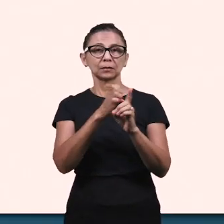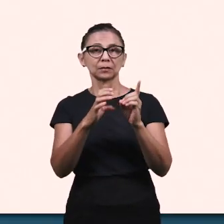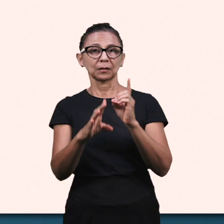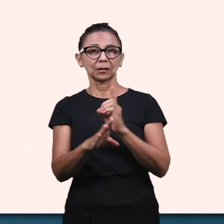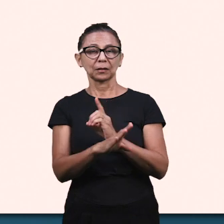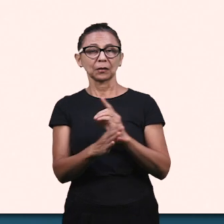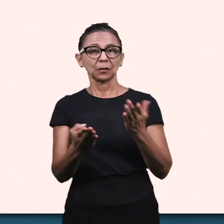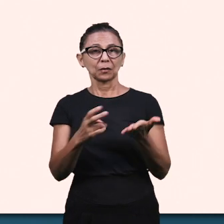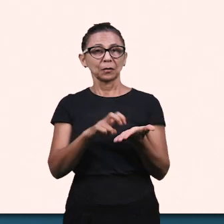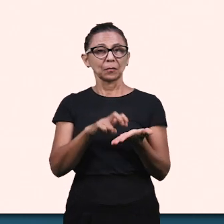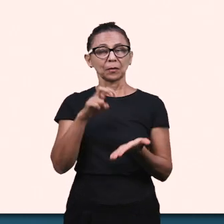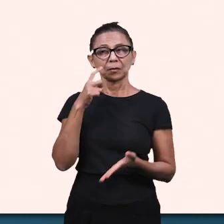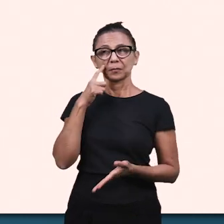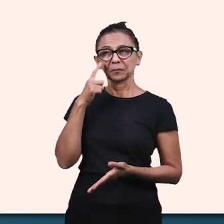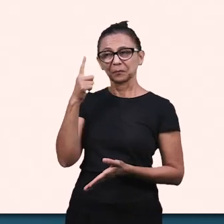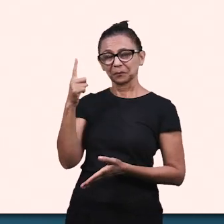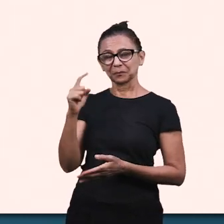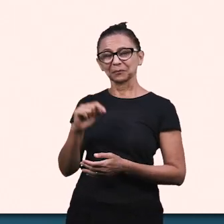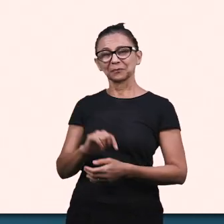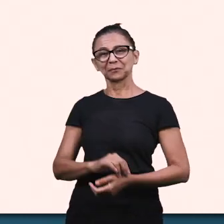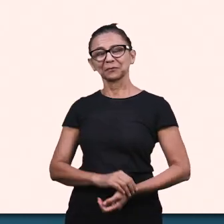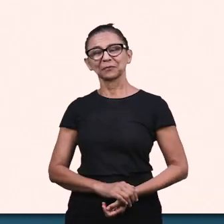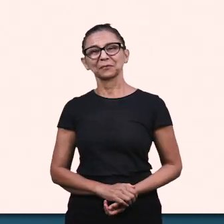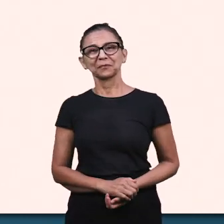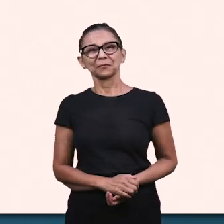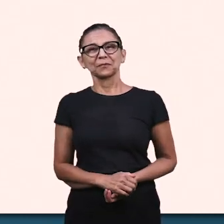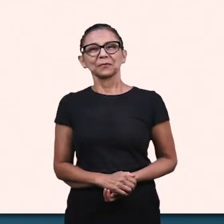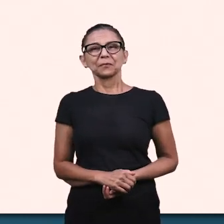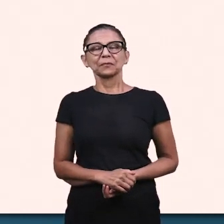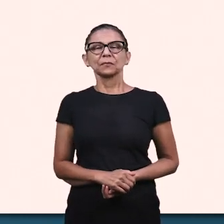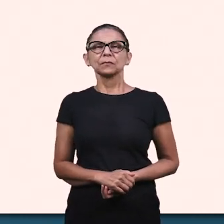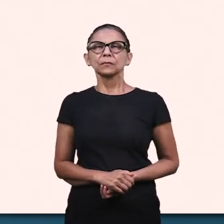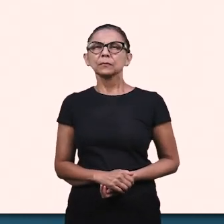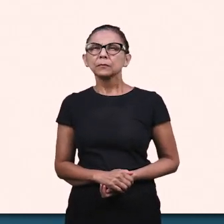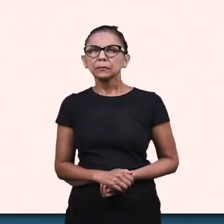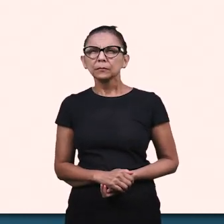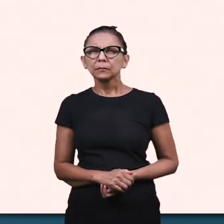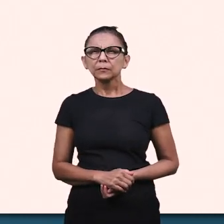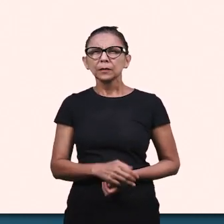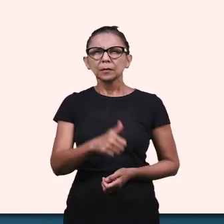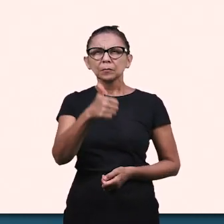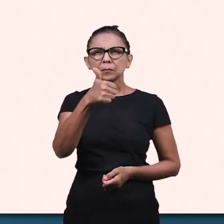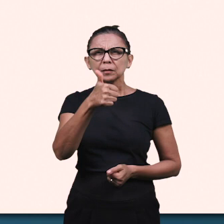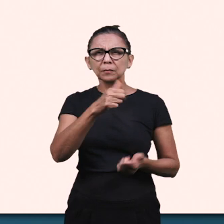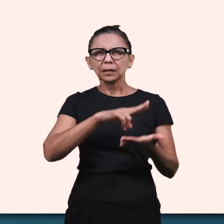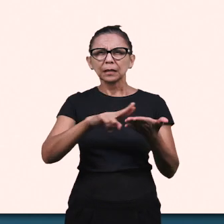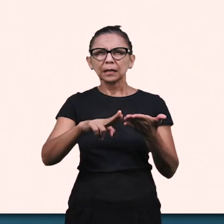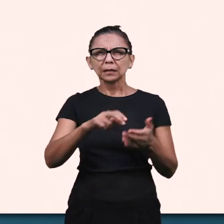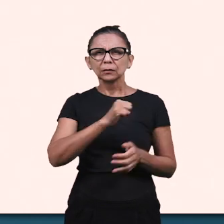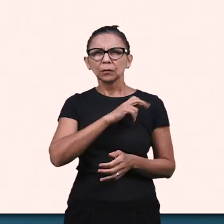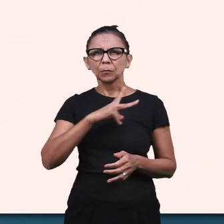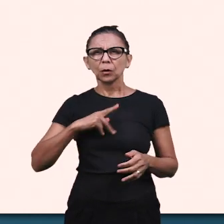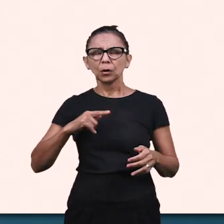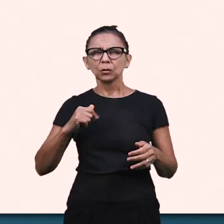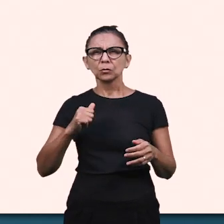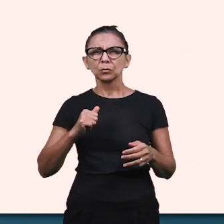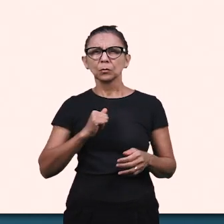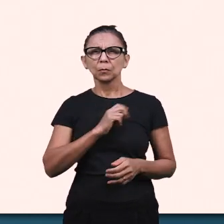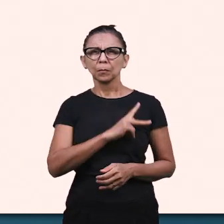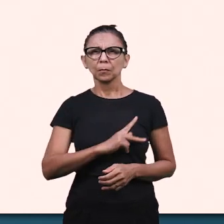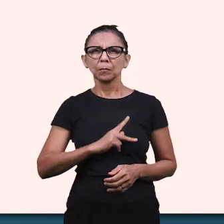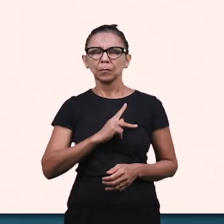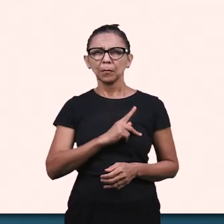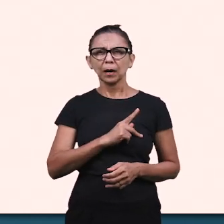Escola Bíblica Dominical dessa manhã é essa que está aqui na tela e que diz o seguinte: examinando a primeira carta do apóstolo Paulo